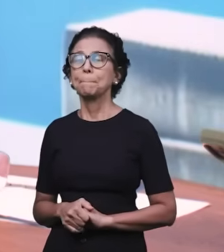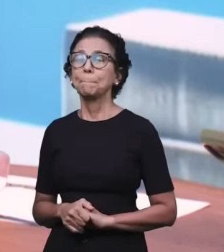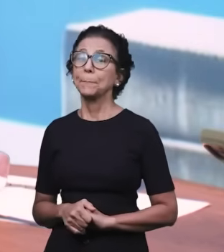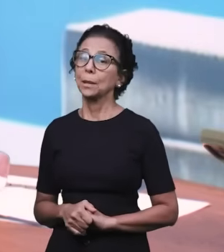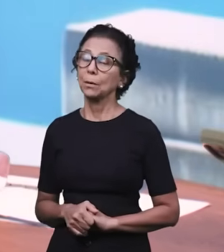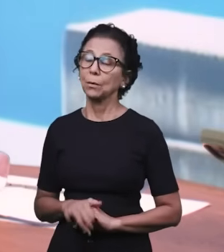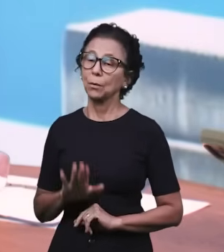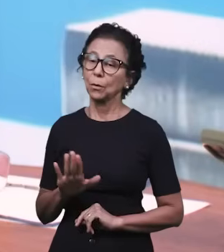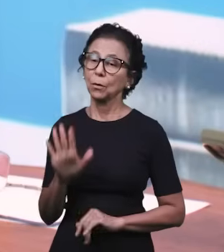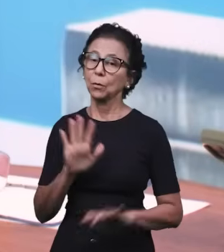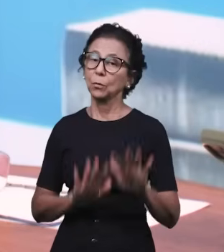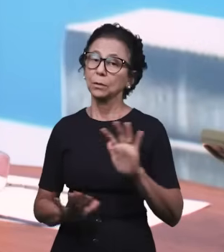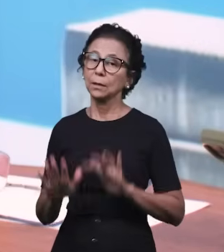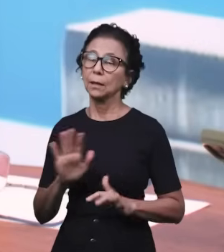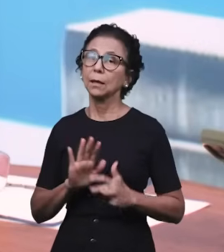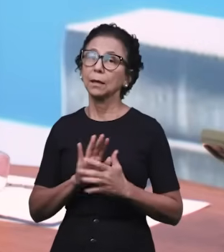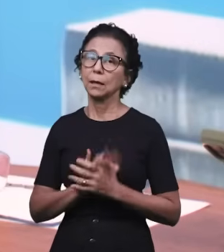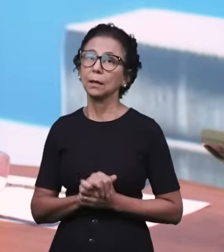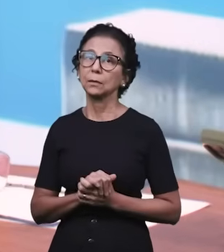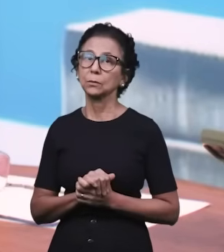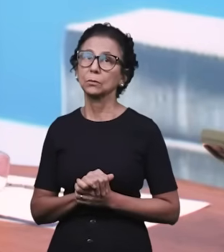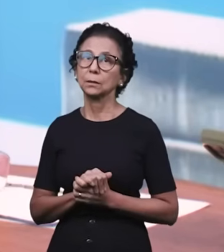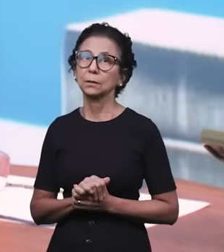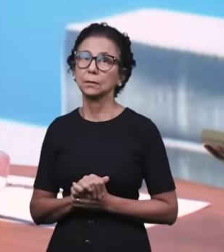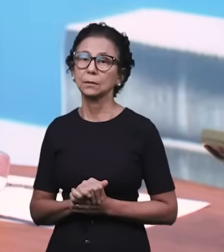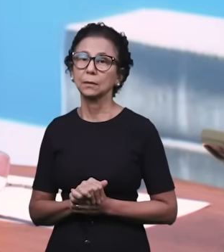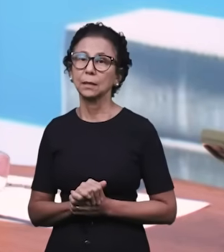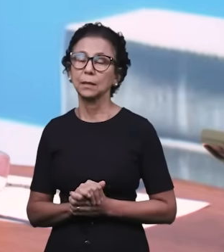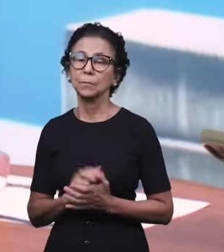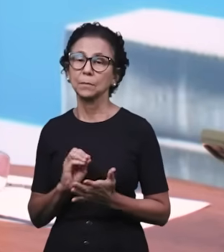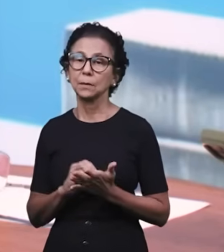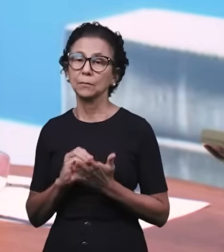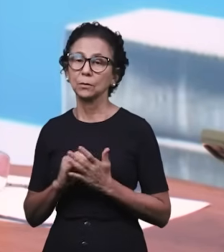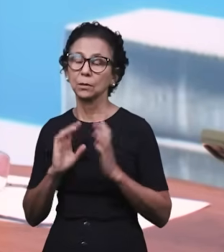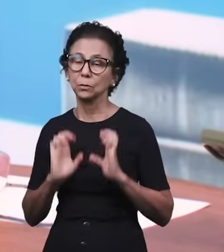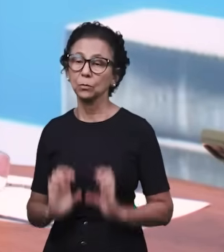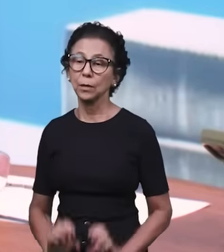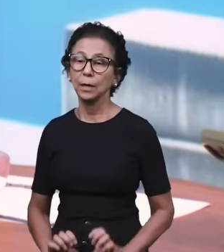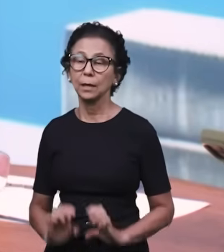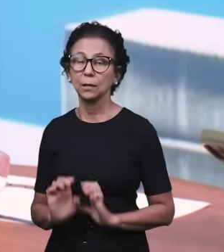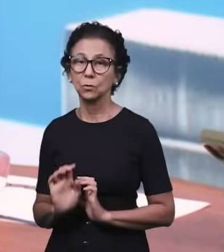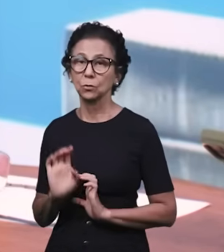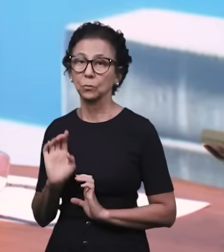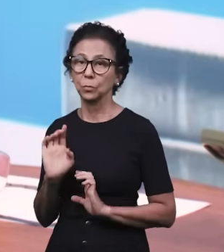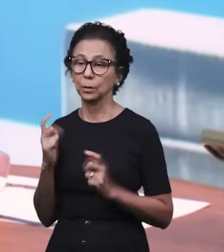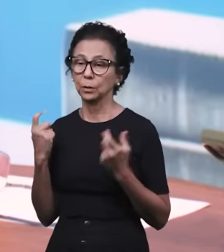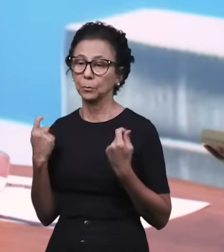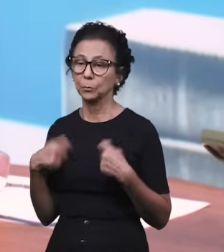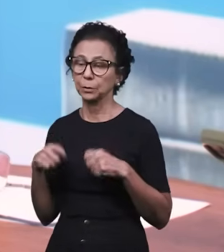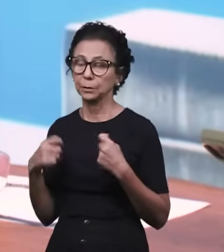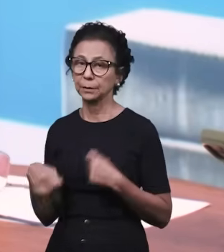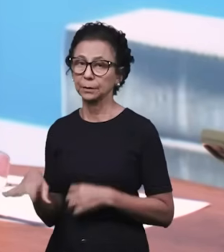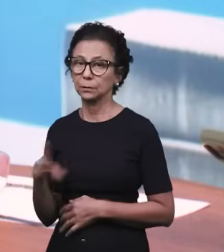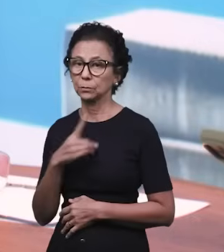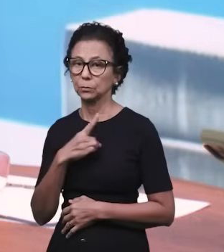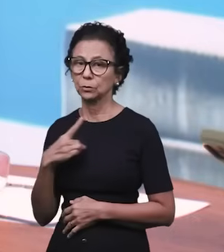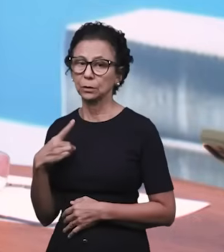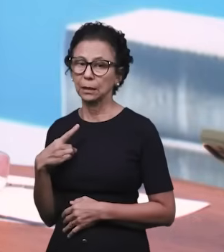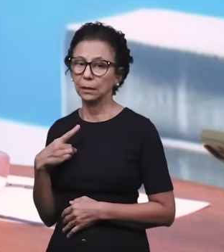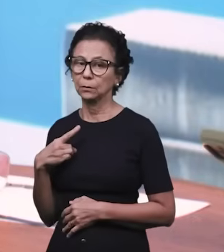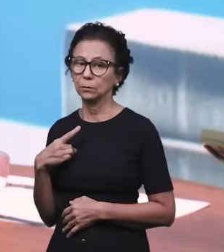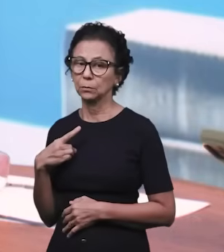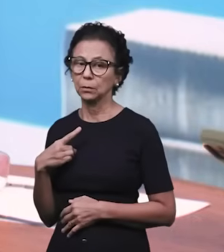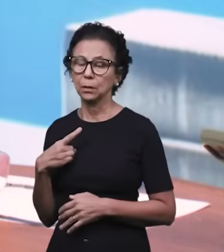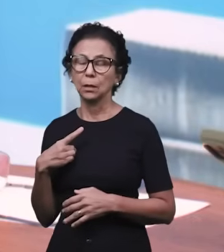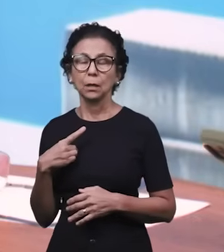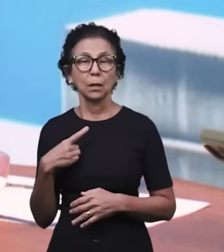mas não buscando a bênção que quando a gente busca o apoio do ministério, seja através do diaconato ou do ministério. Estão